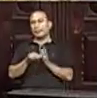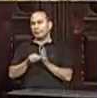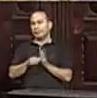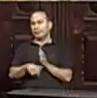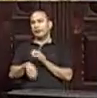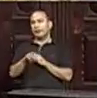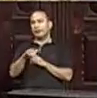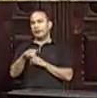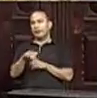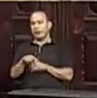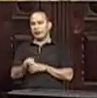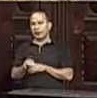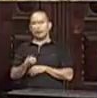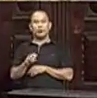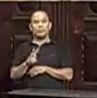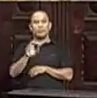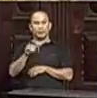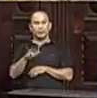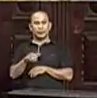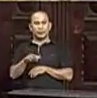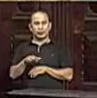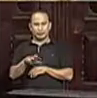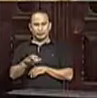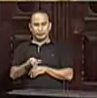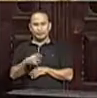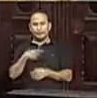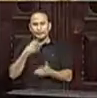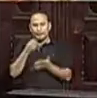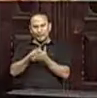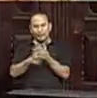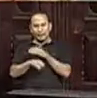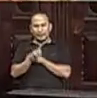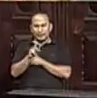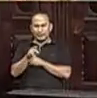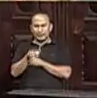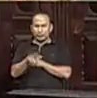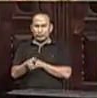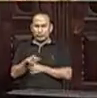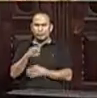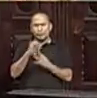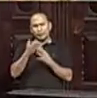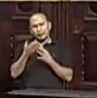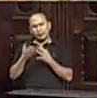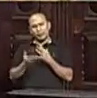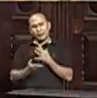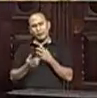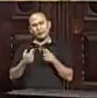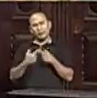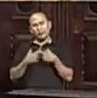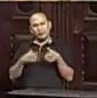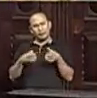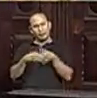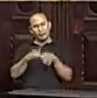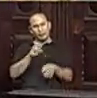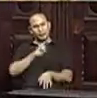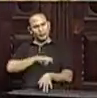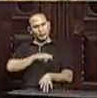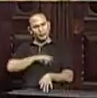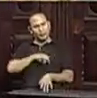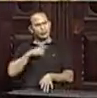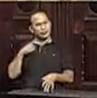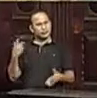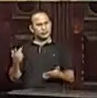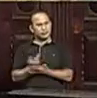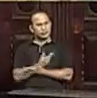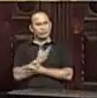Valqueire, pedindo para as pessoas pagarem o IPTU parceladamente. Até porque o pacote de maldades do Crivella